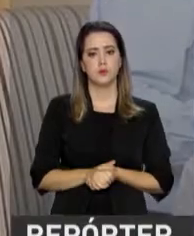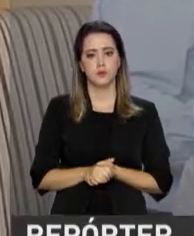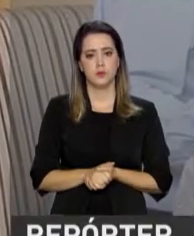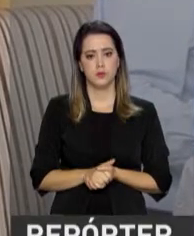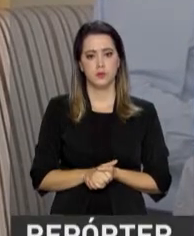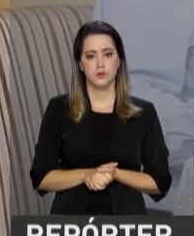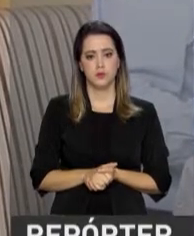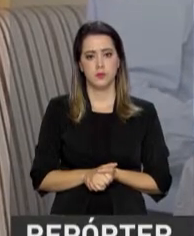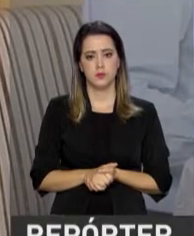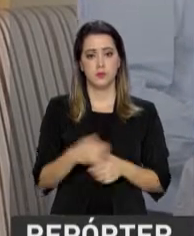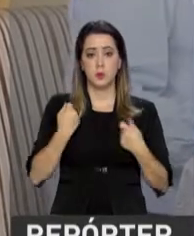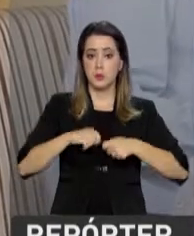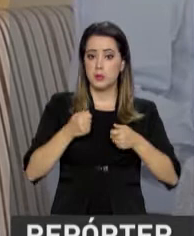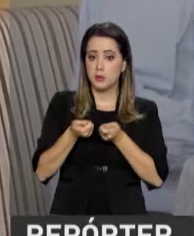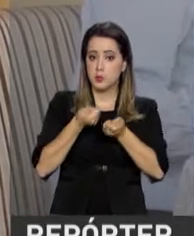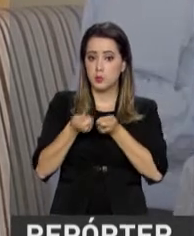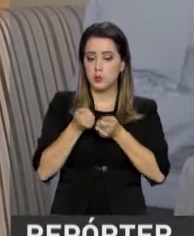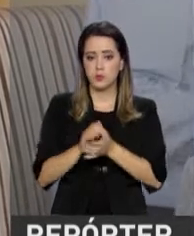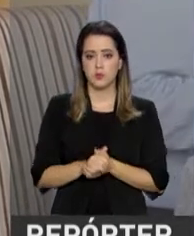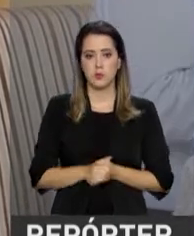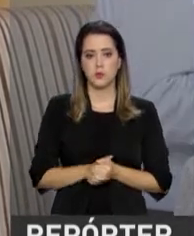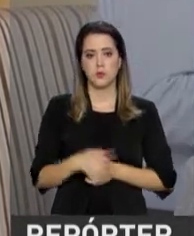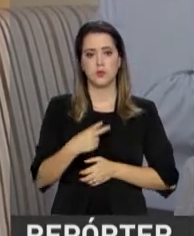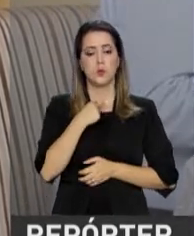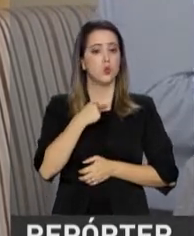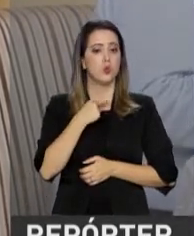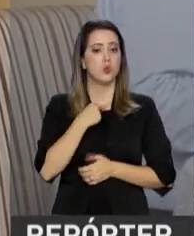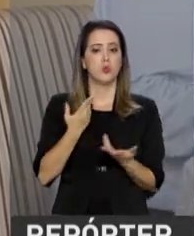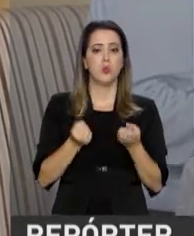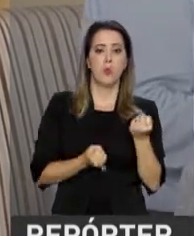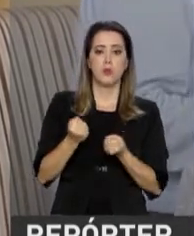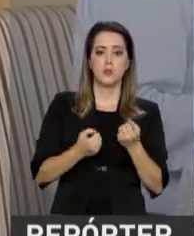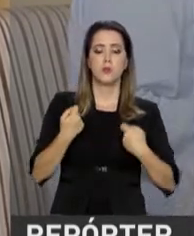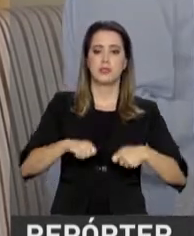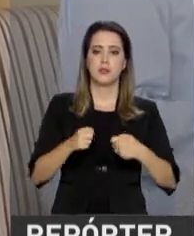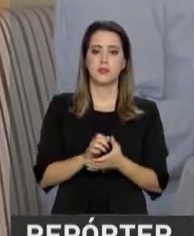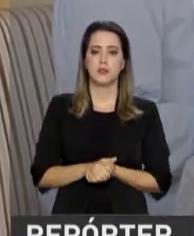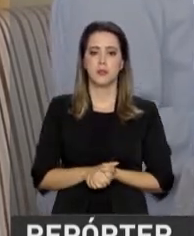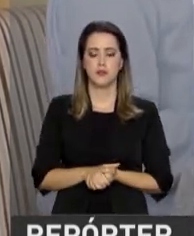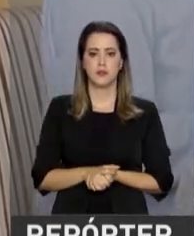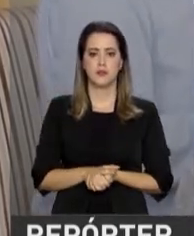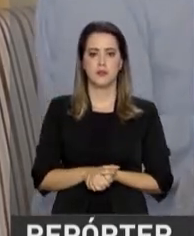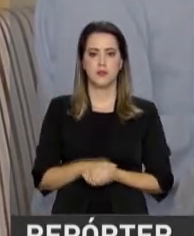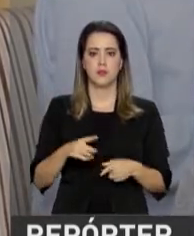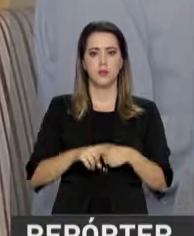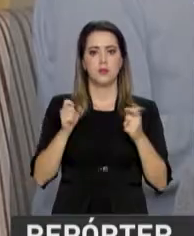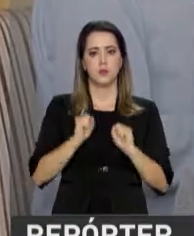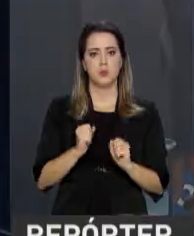sempre dá um jeito nisso a china eu não posso ficar sem o carro nós vamos comprar mais